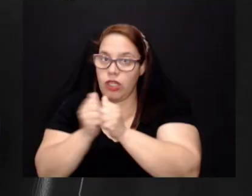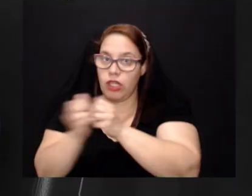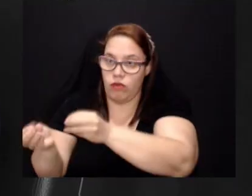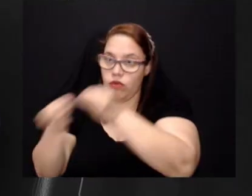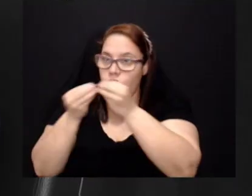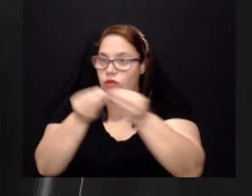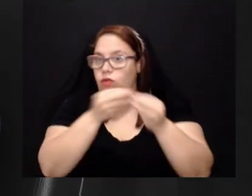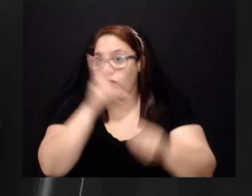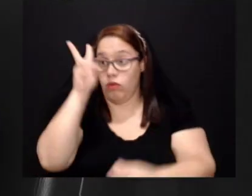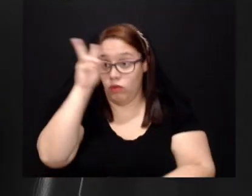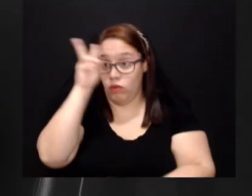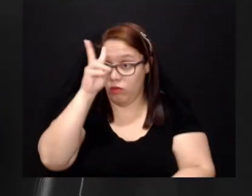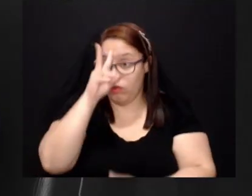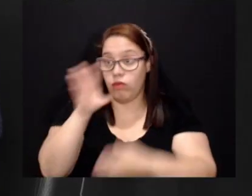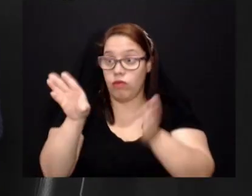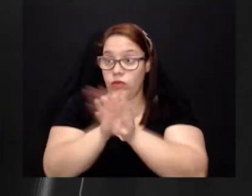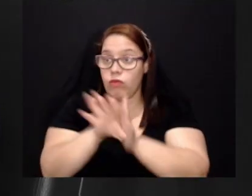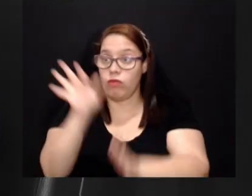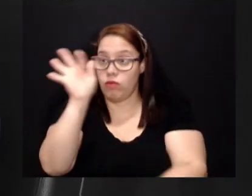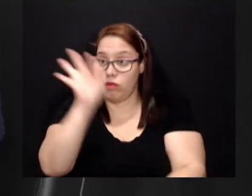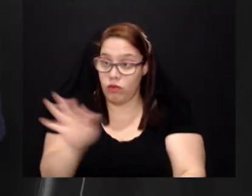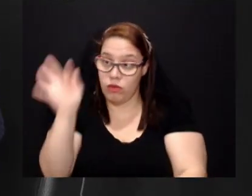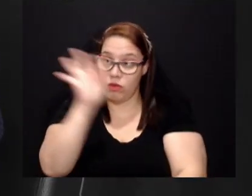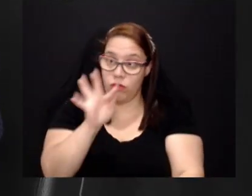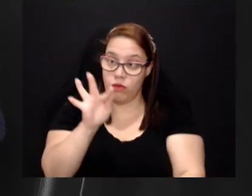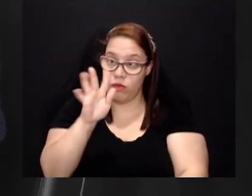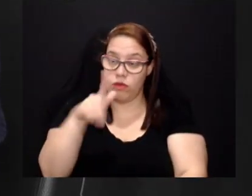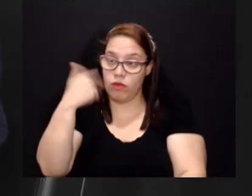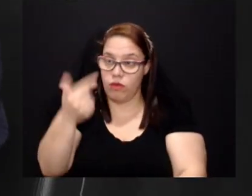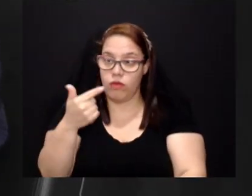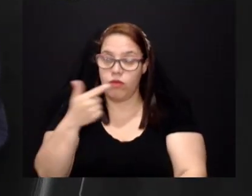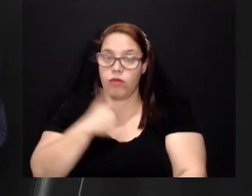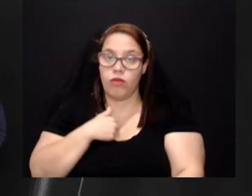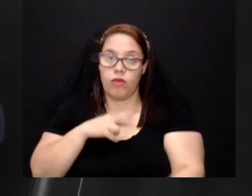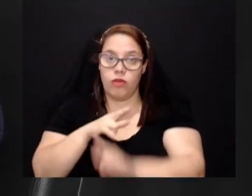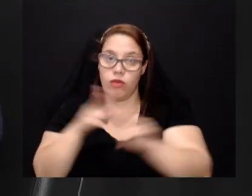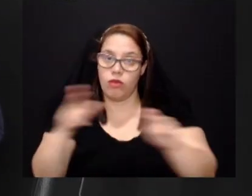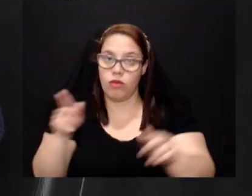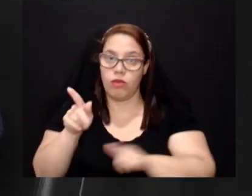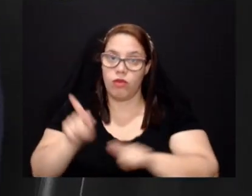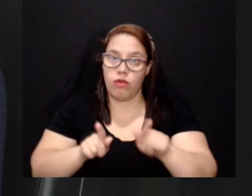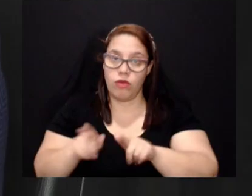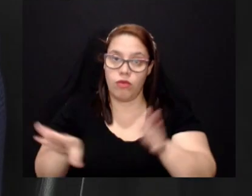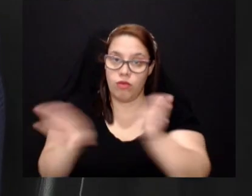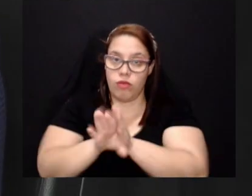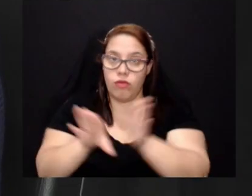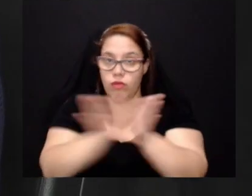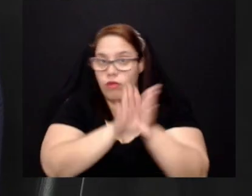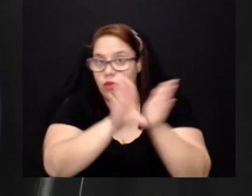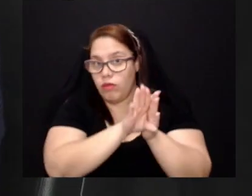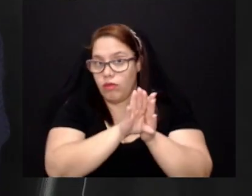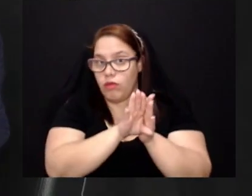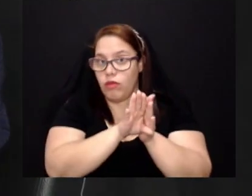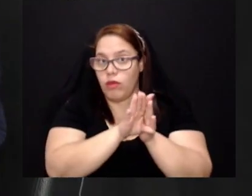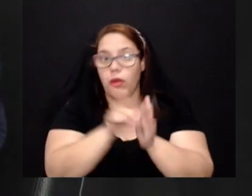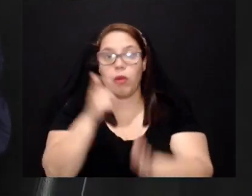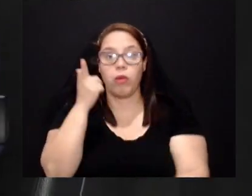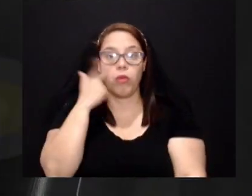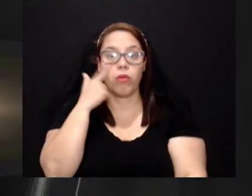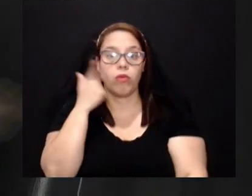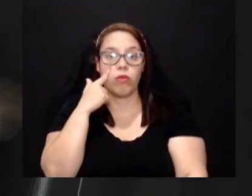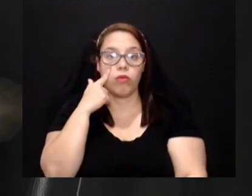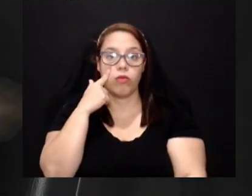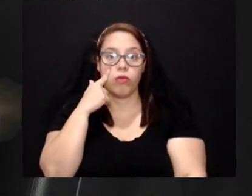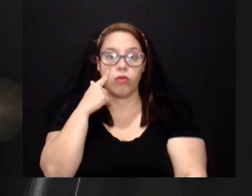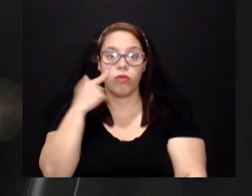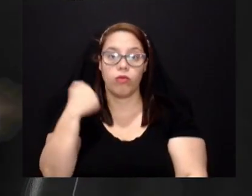quando eu entrei na faculdade, logo depois de mim, vários dos meus primos entraram também. Olha só. Então, assim, você vê que você, eu tô indo e